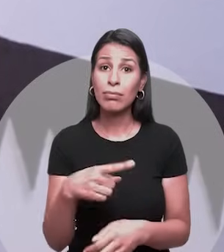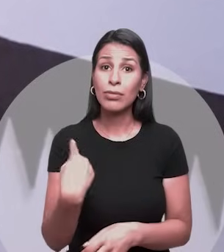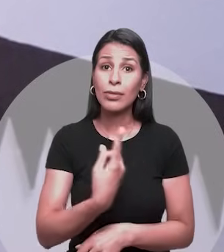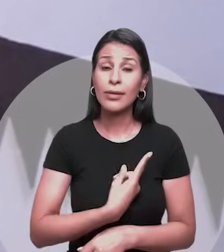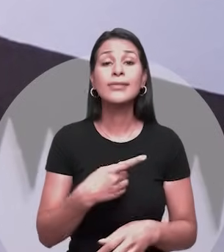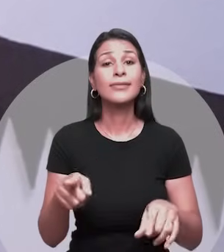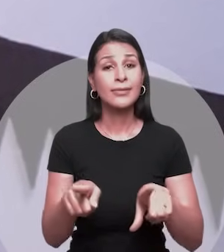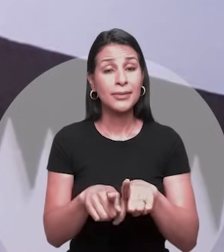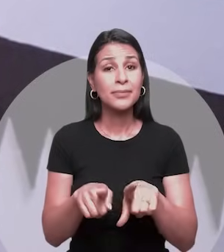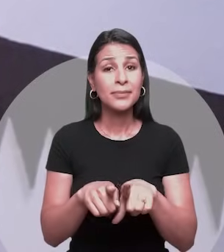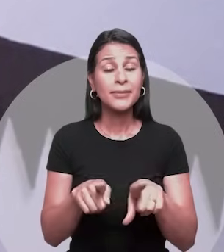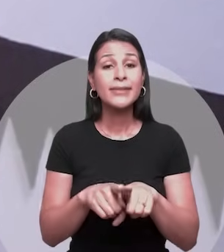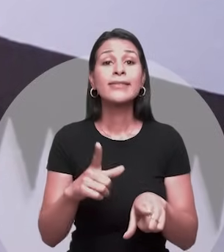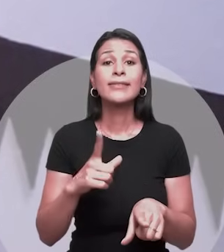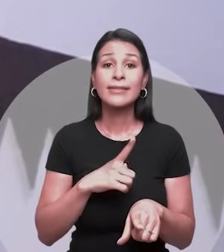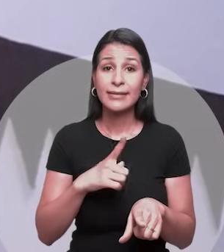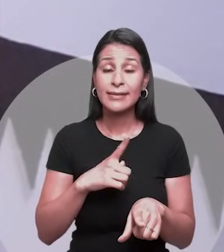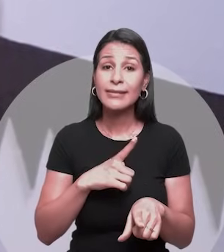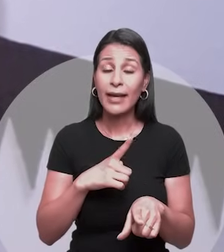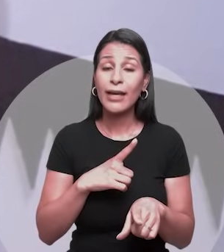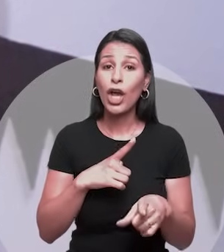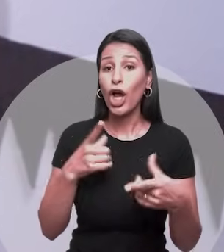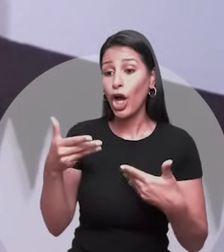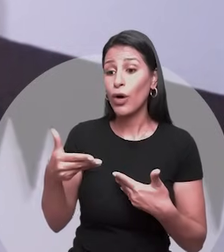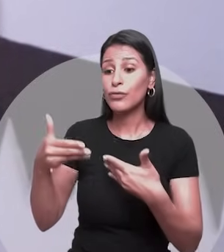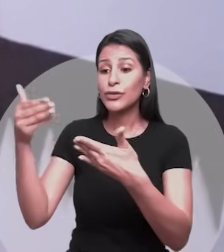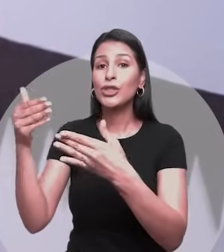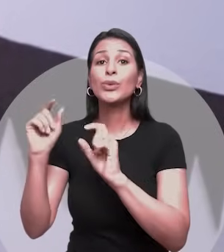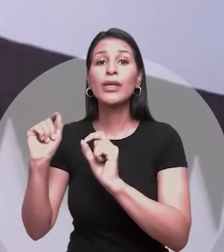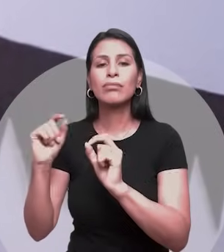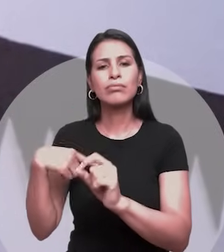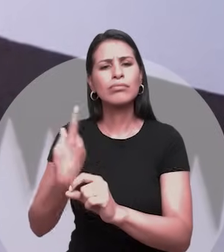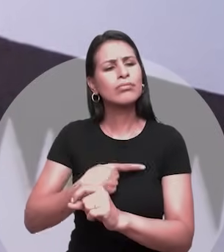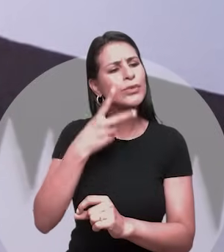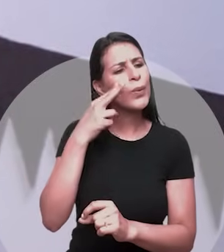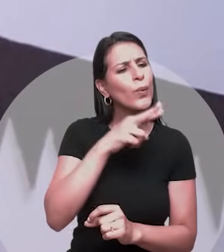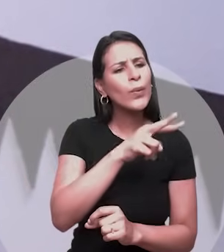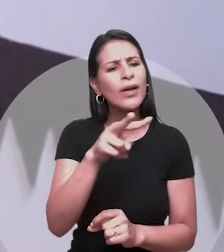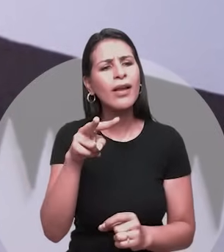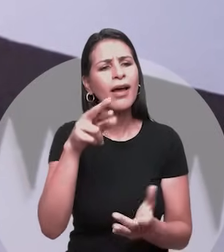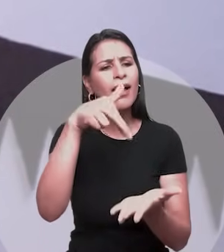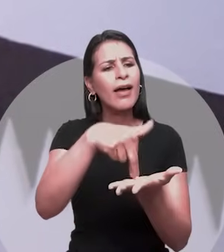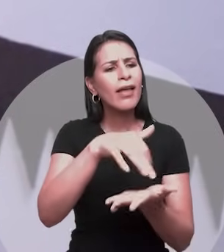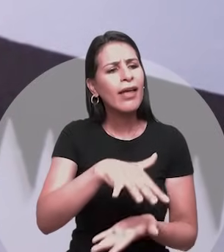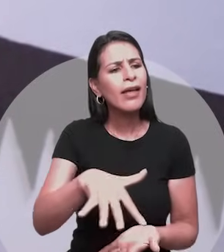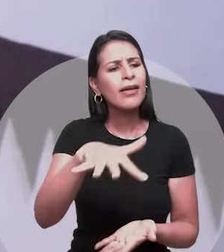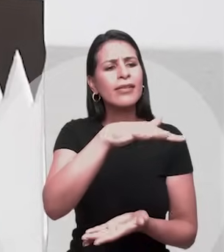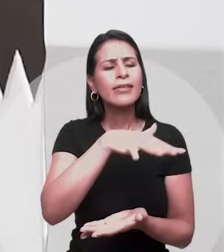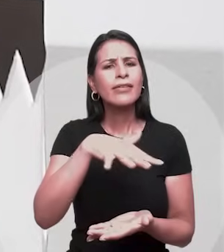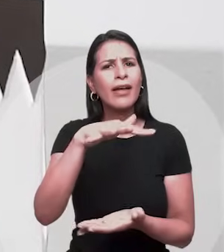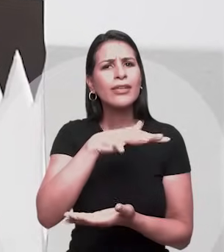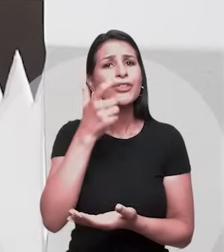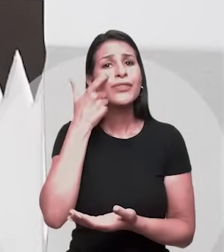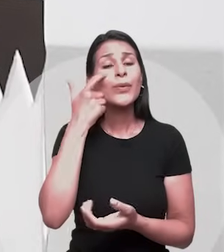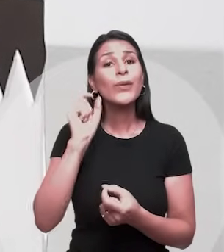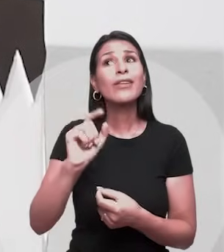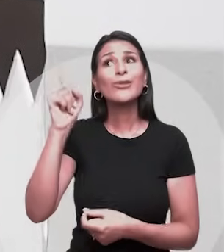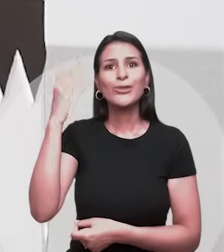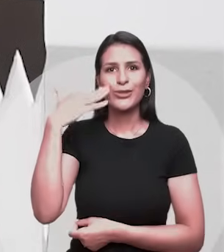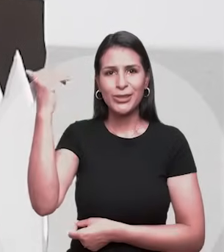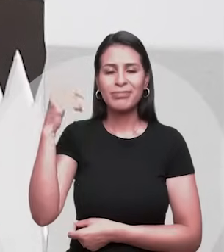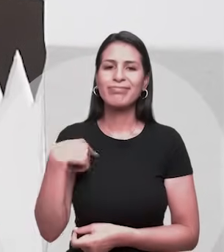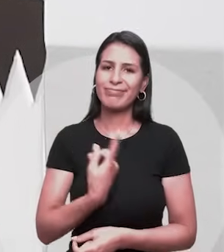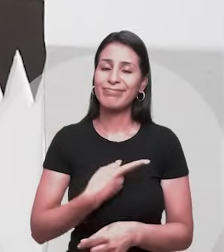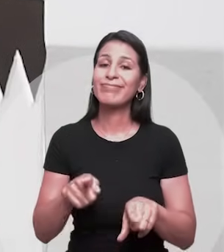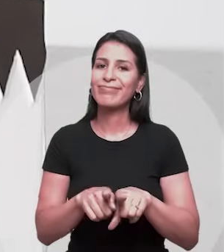a olhar para a realidade que nos cerca e para o chamado que Deus nos faz. É